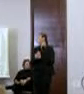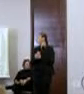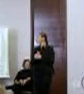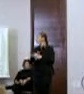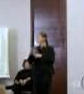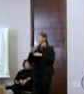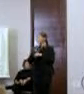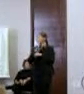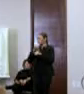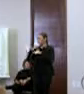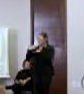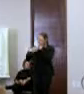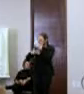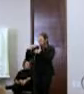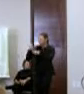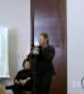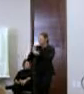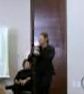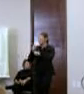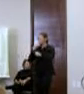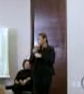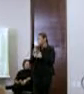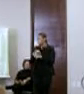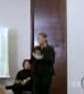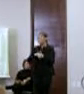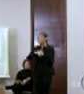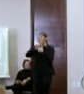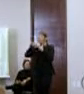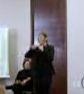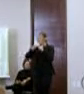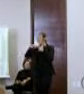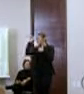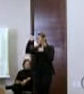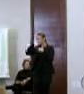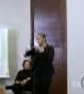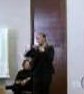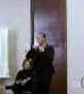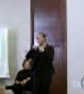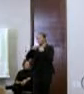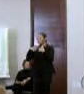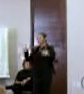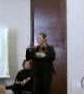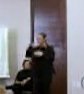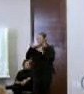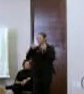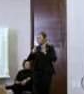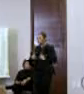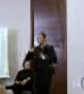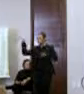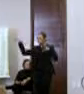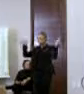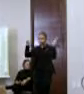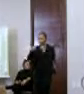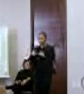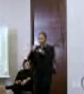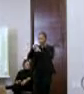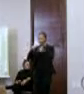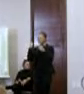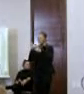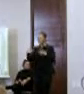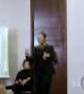o transcurso dos anos. E o segundo desafio era reunir a sociedade civil e o governo para a gente debater seriamente